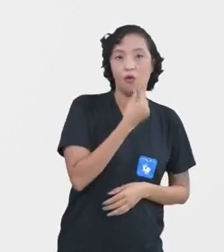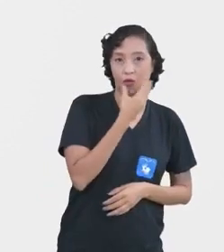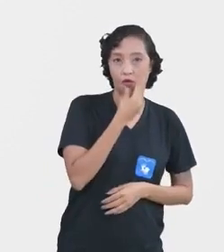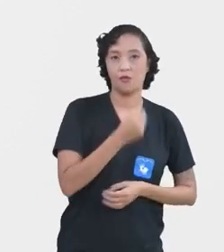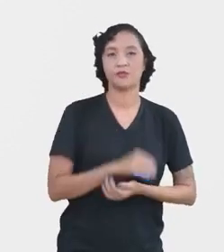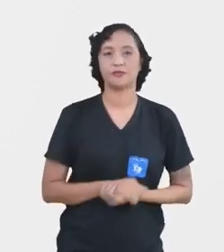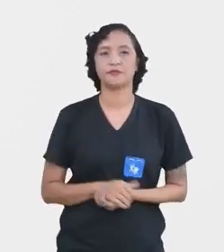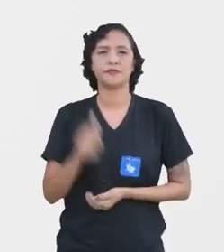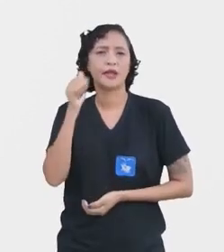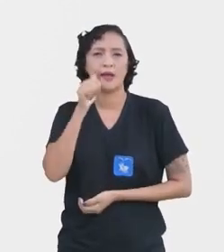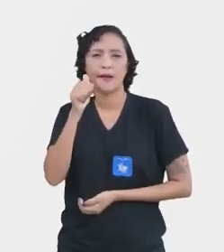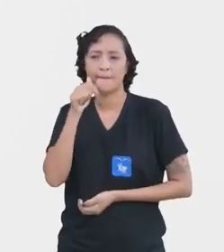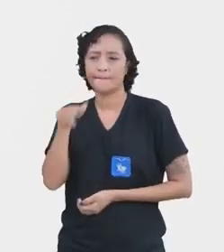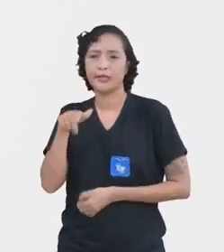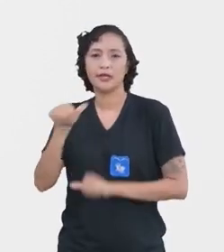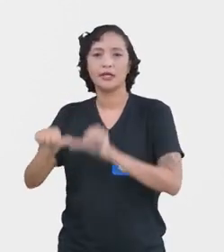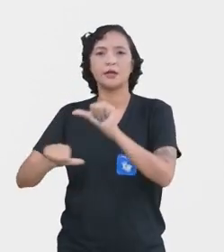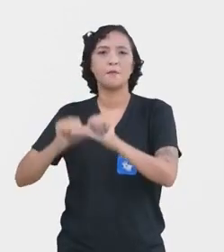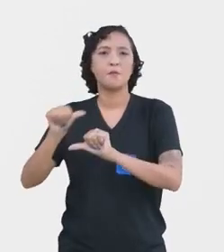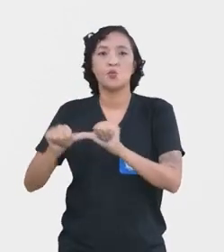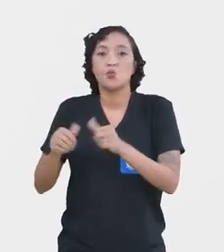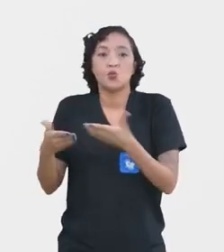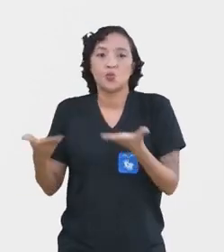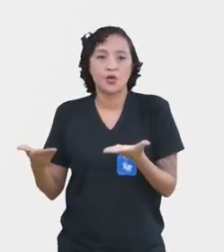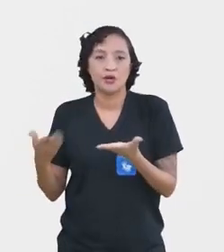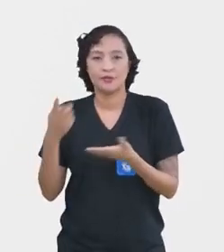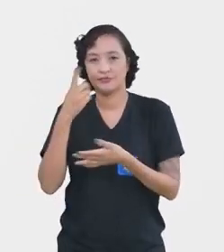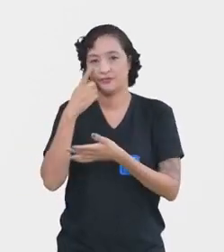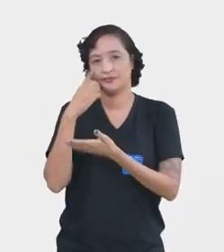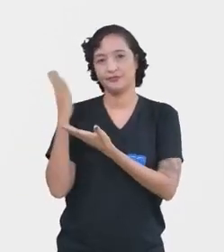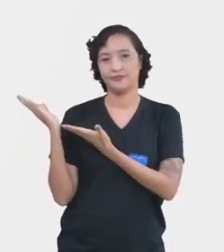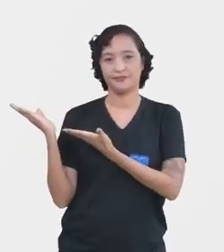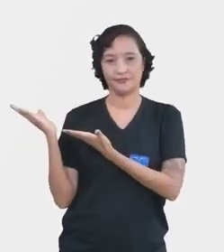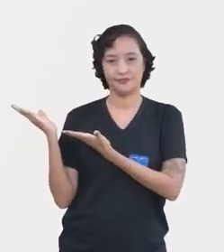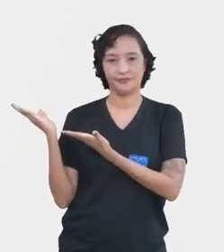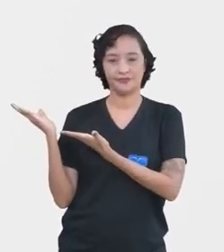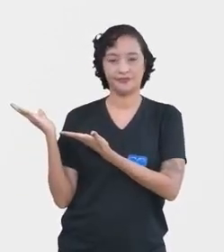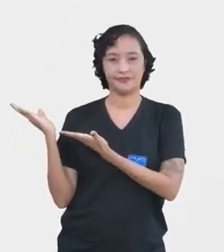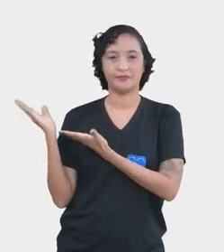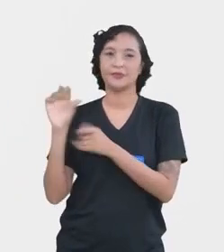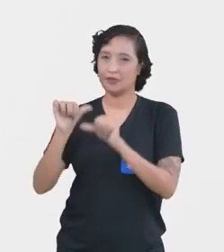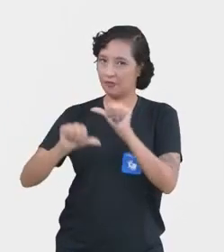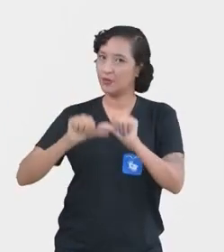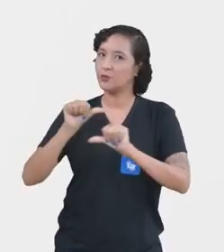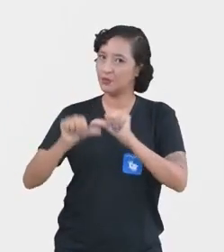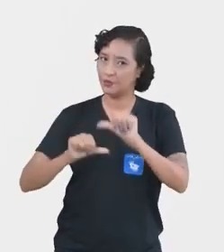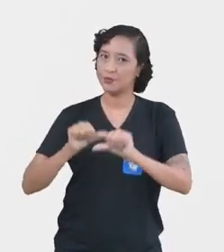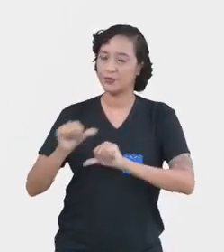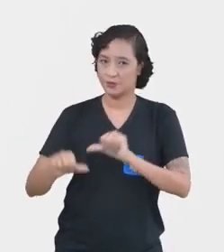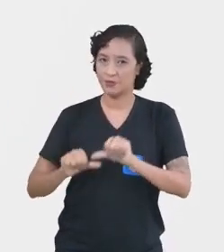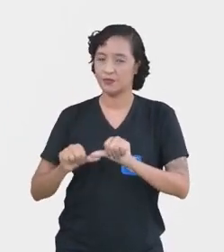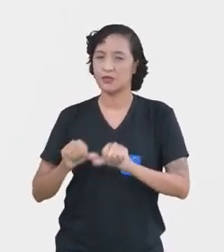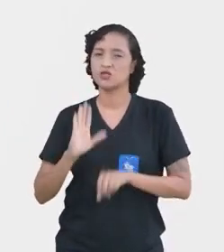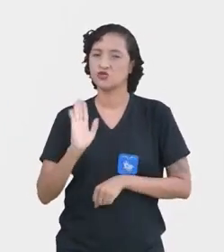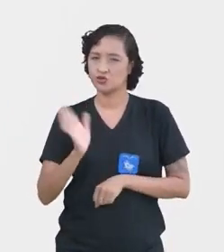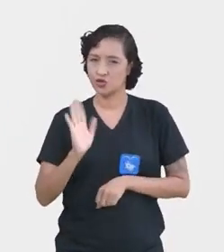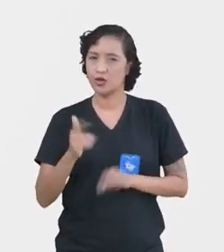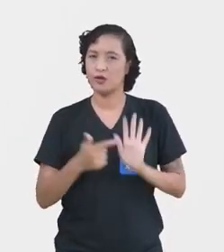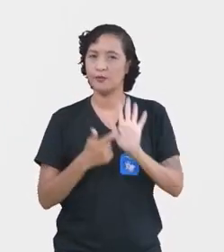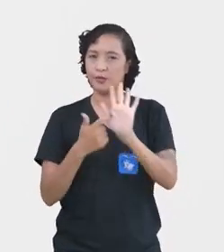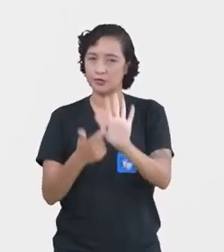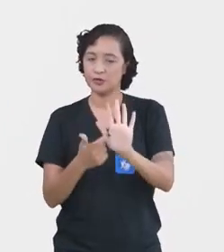quais são as mudanças do corpo das meninas? Características sexuais secundárias, o quadril se alarga, né, que nós já conversamos, ficando